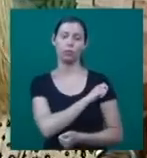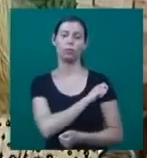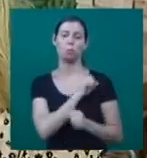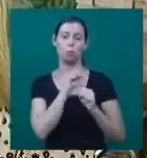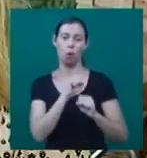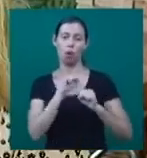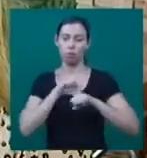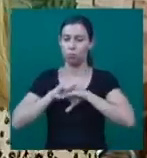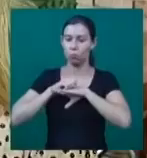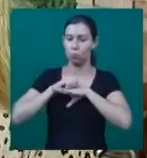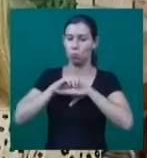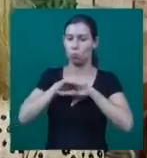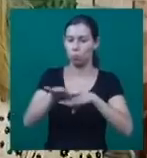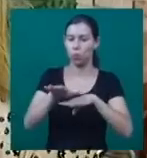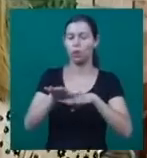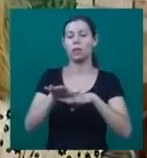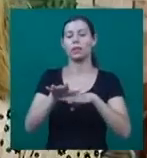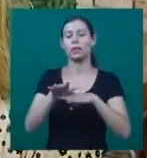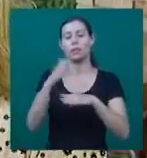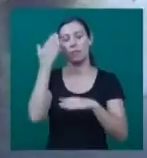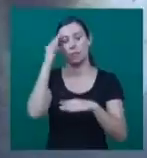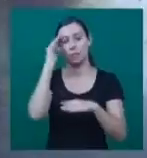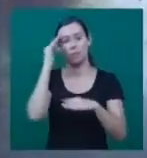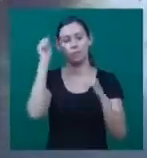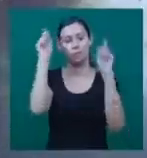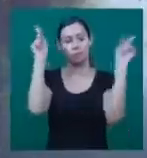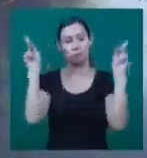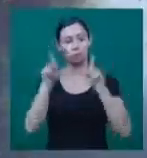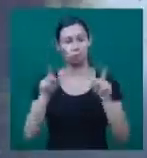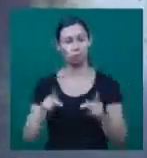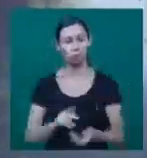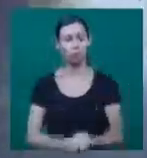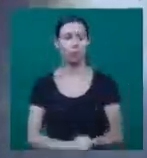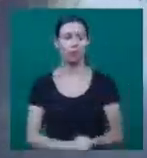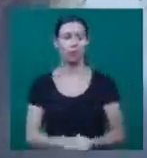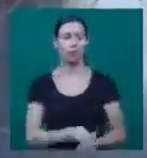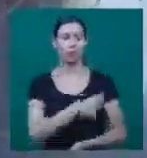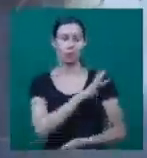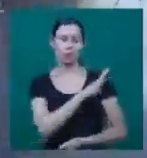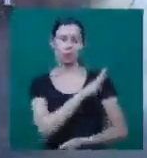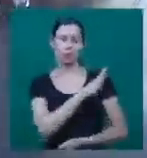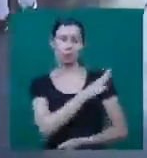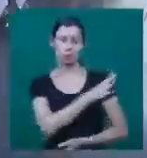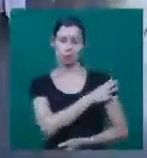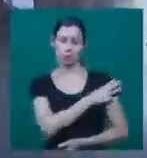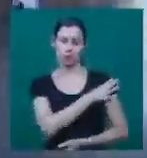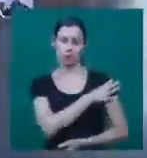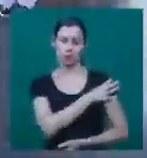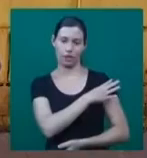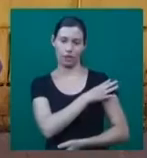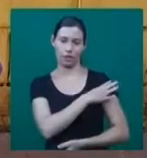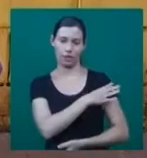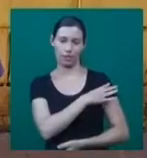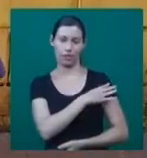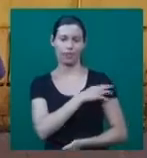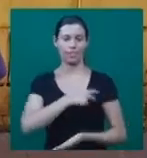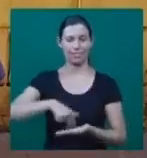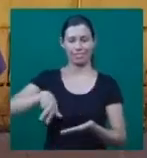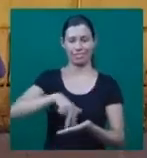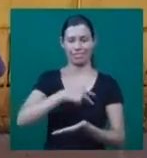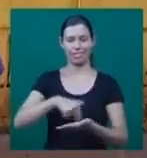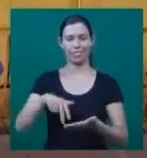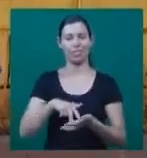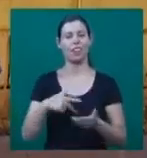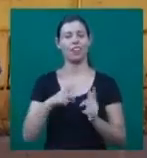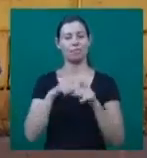na comunidade onde eles vivem, essa cultura de paz. As turmas do quarto ano se divertiram na oficina de hip-hop. Giovana